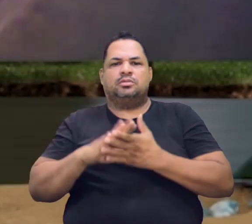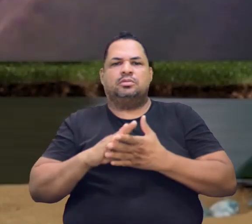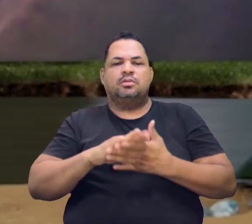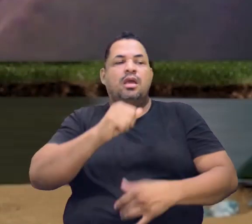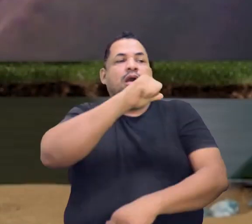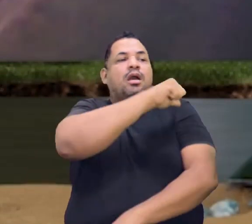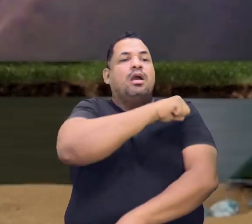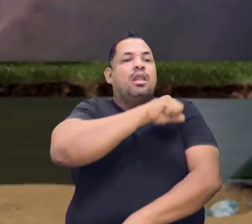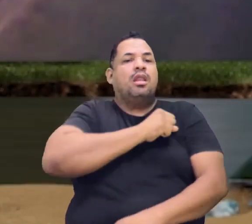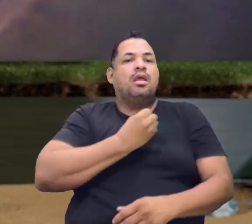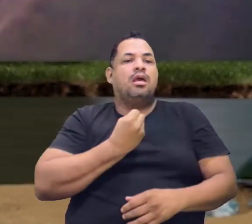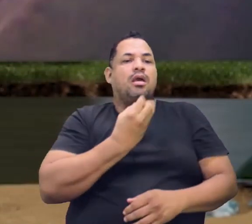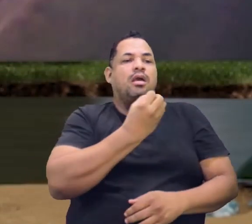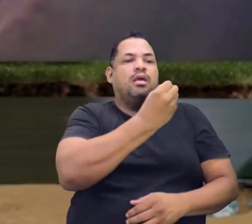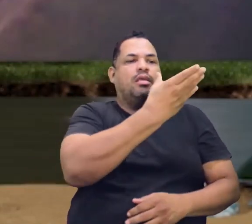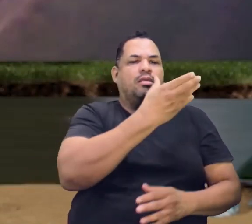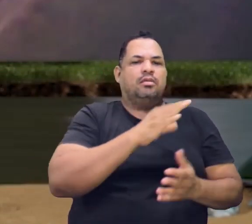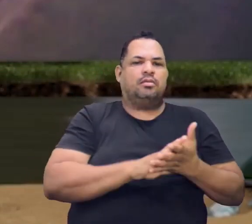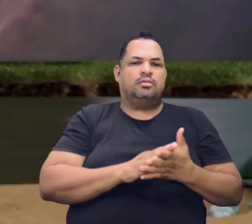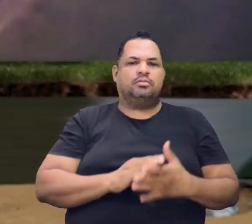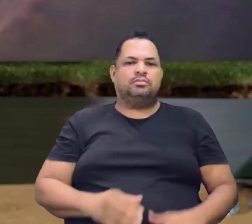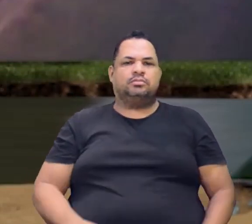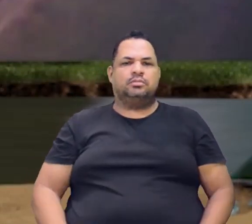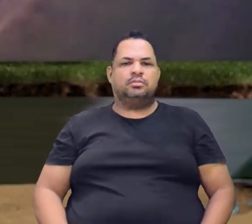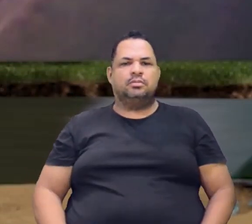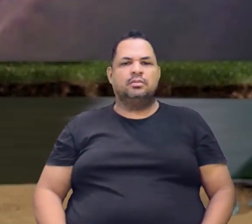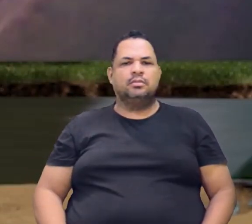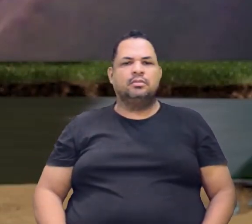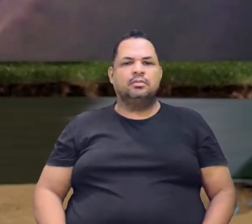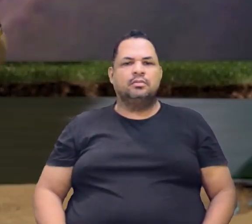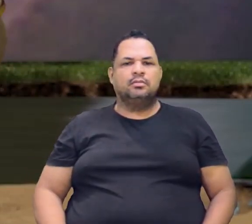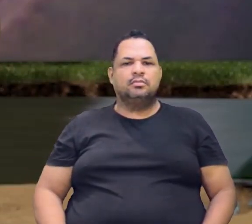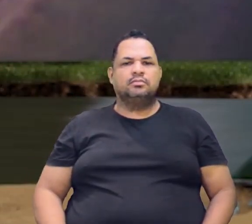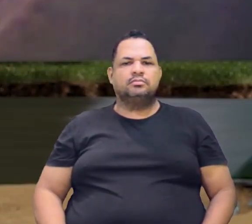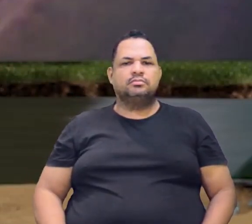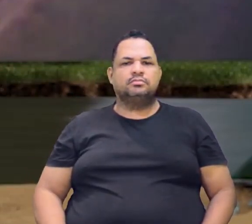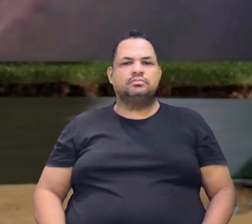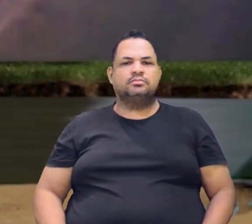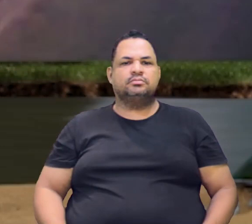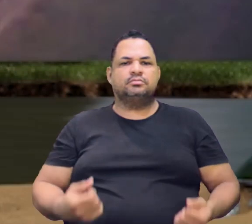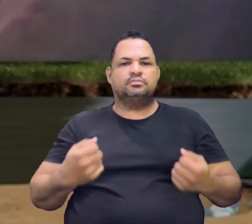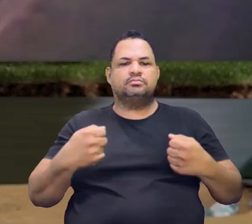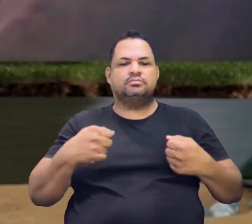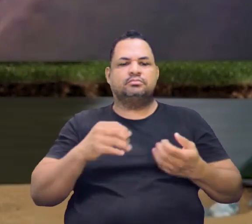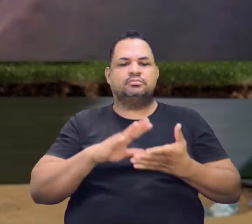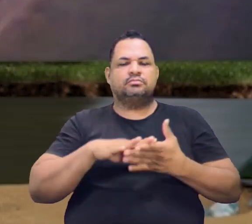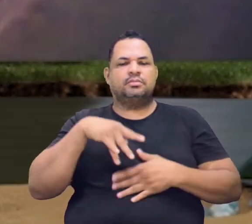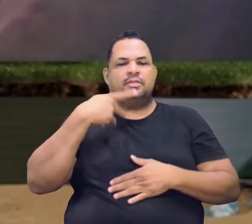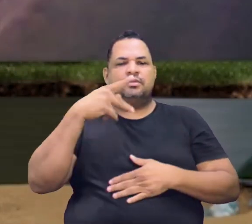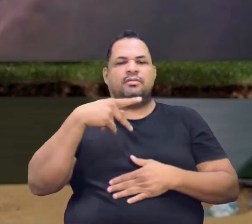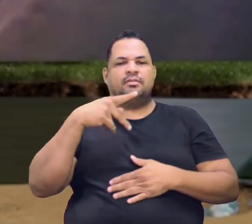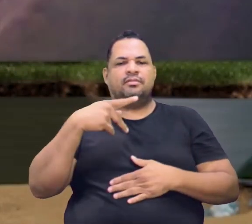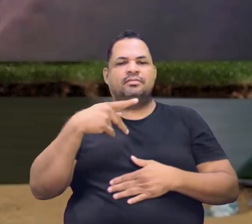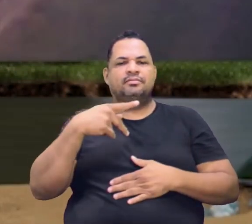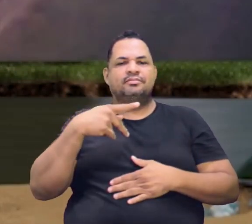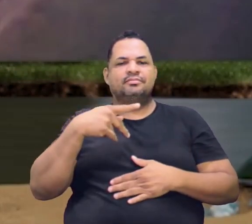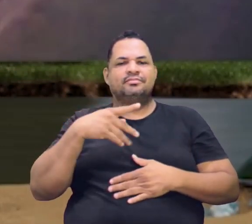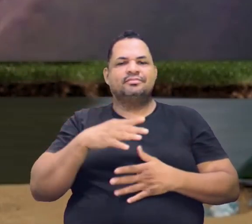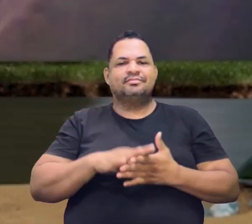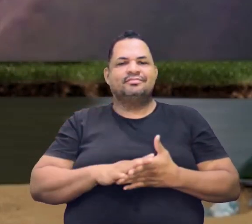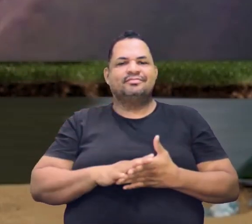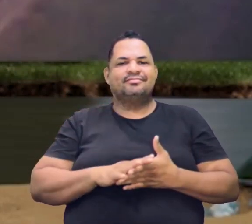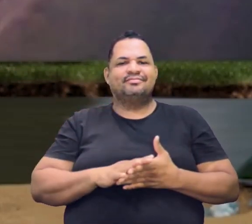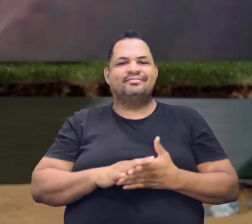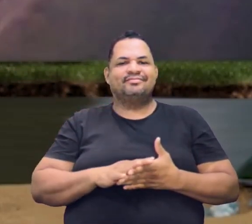a praça na Escola Militar da Praia Vermelha. Eu poderia ficar o dia todinho aqui com vocês só falando sobre isso, sem precisar